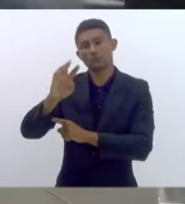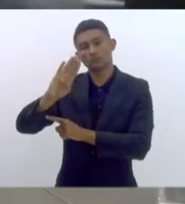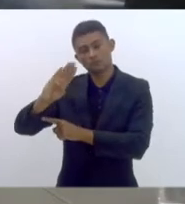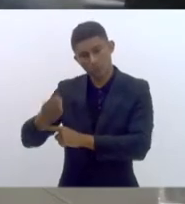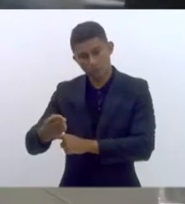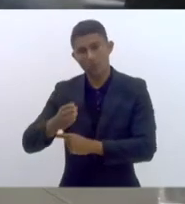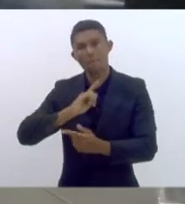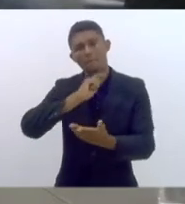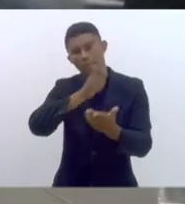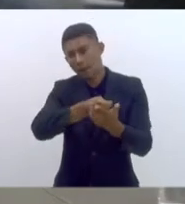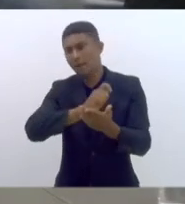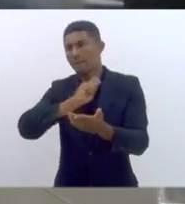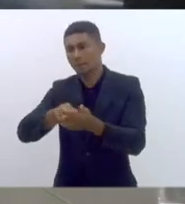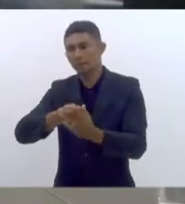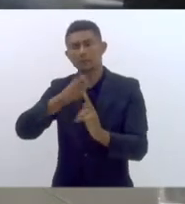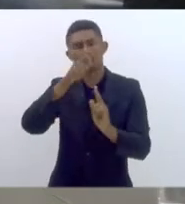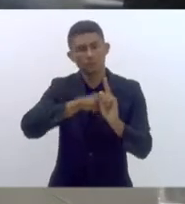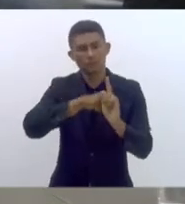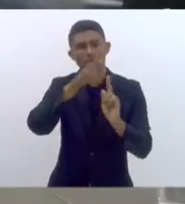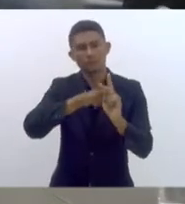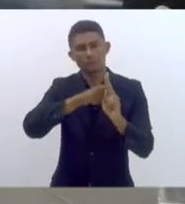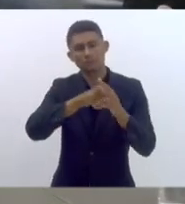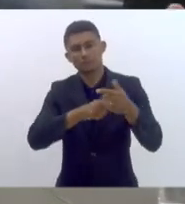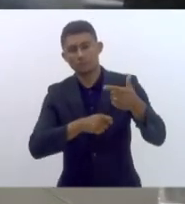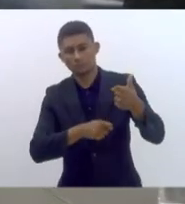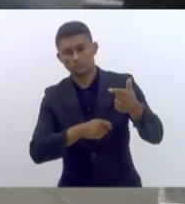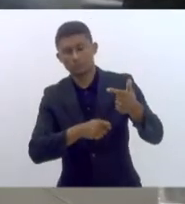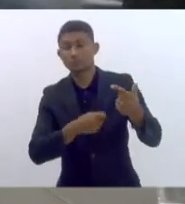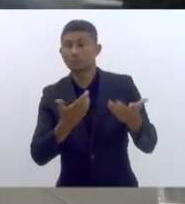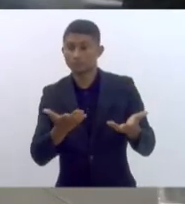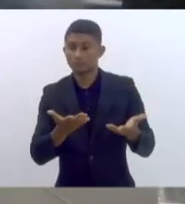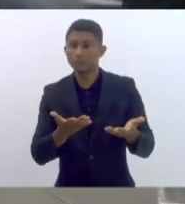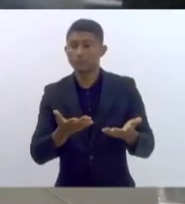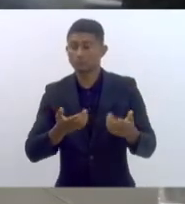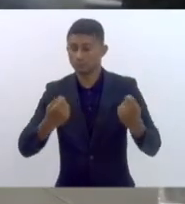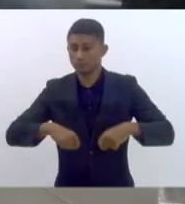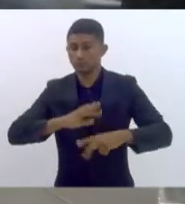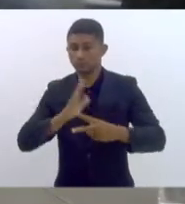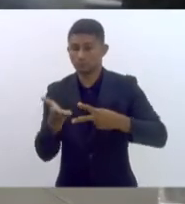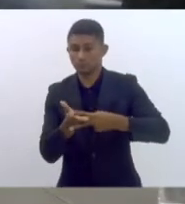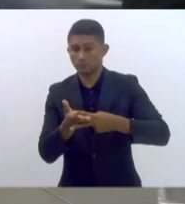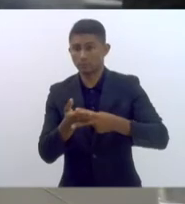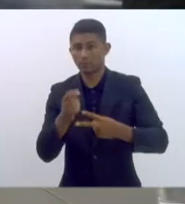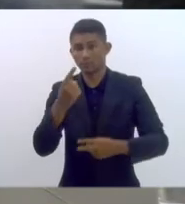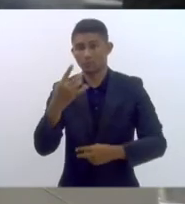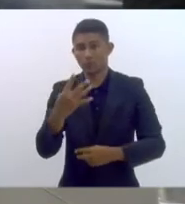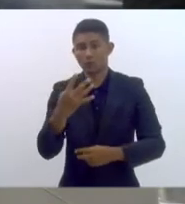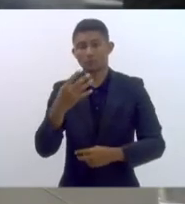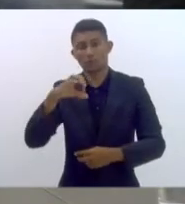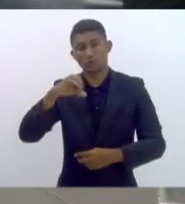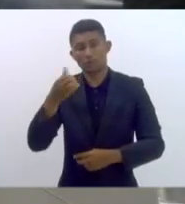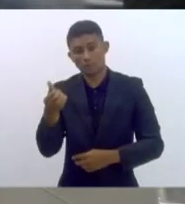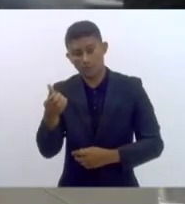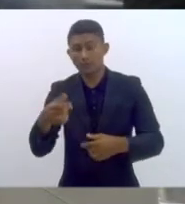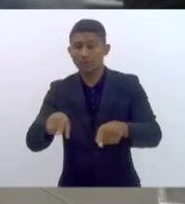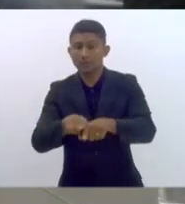pago em 12 meses. Então, fora a prestação que o Estado teria que pagar de 9,496, ele teria que pagar 1 bilhão a mais por